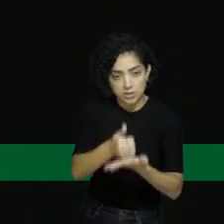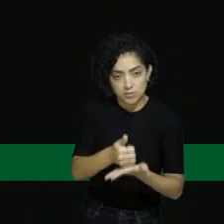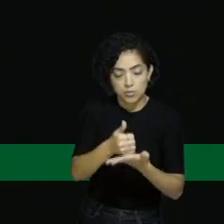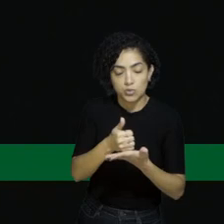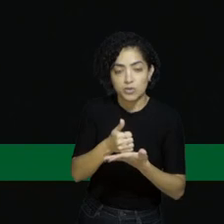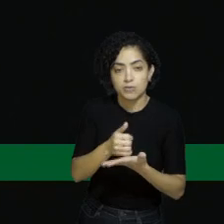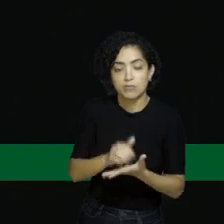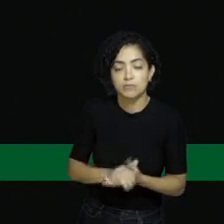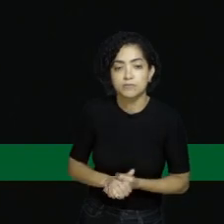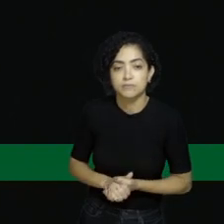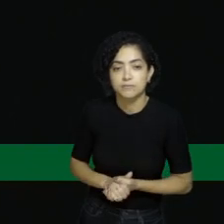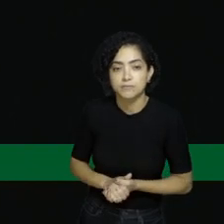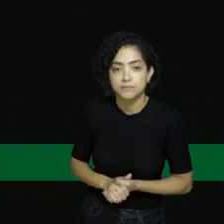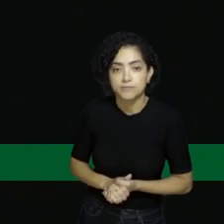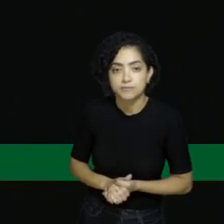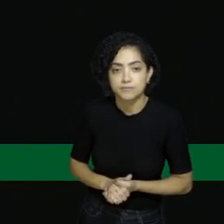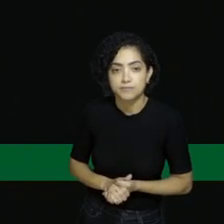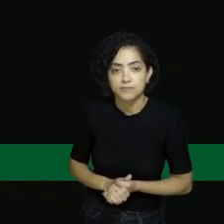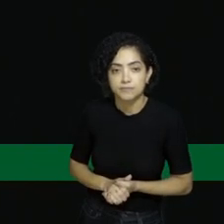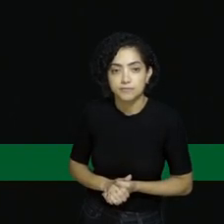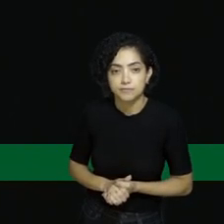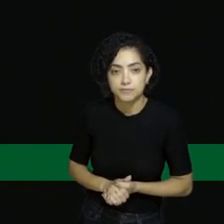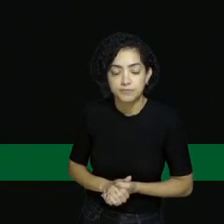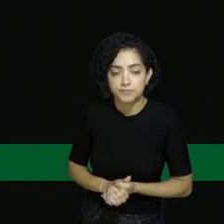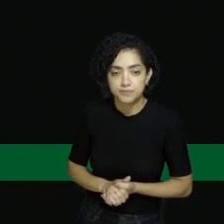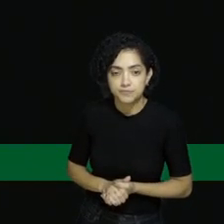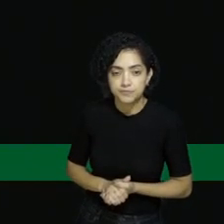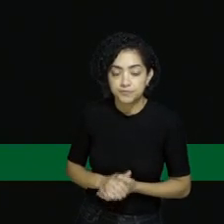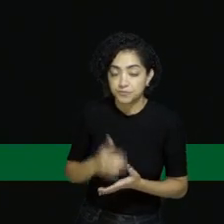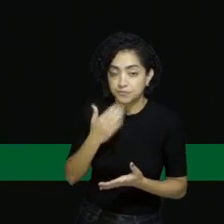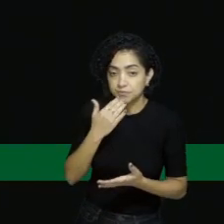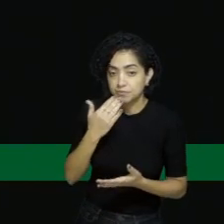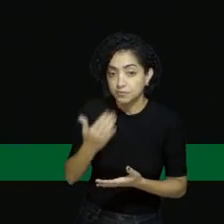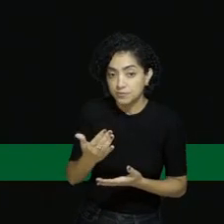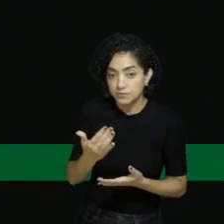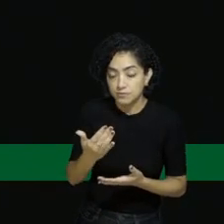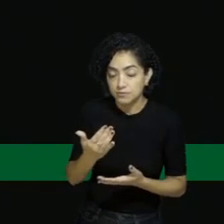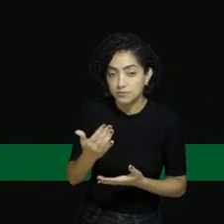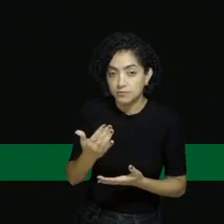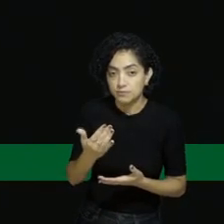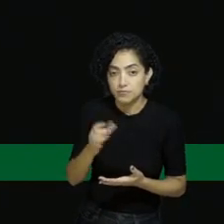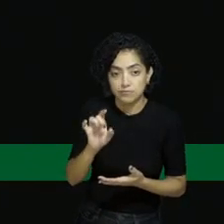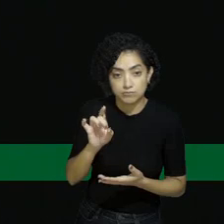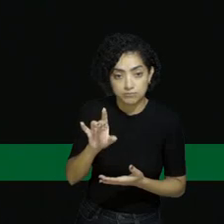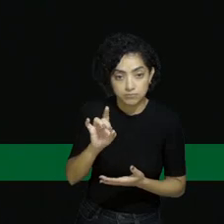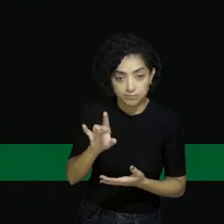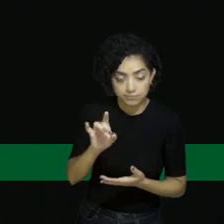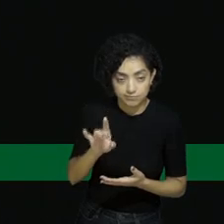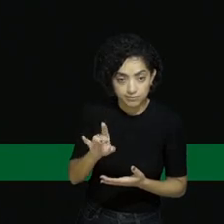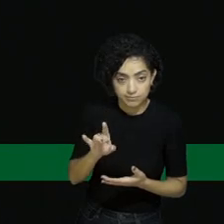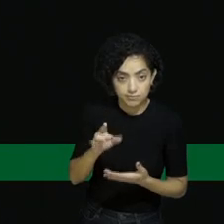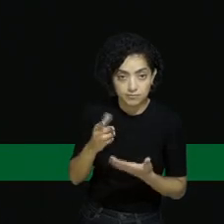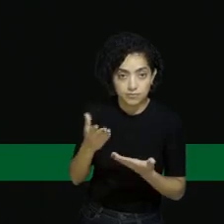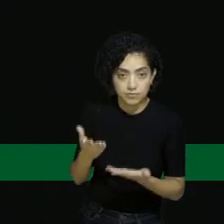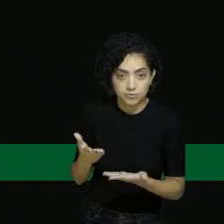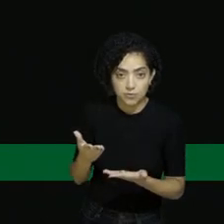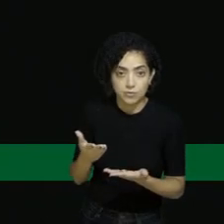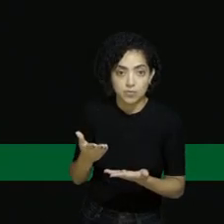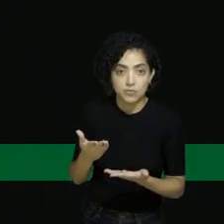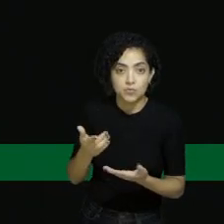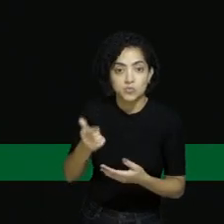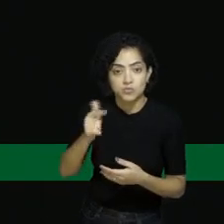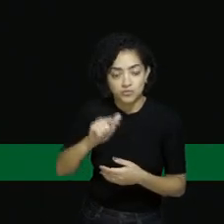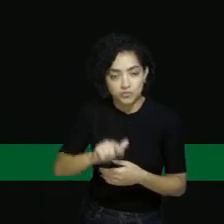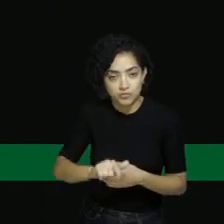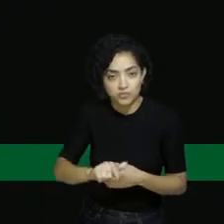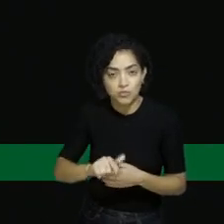cooperativismo. Não faço aqui pedidos, apenas renovo aqueles dos oradores